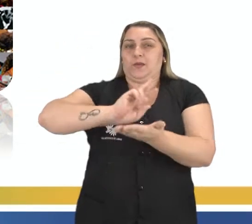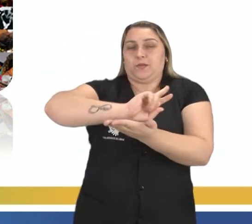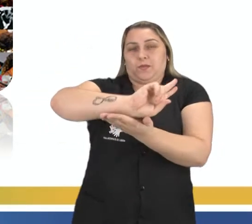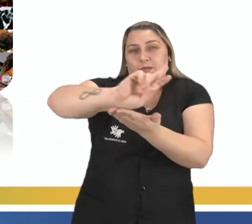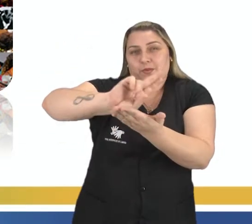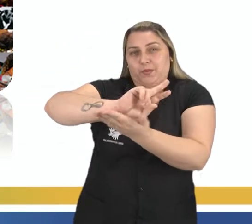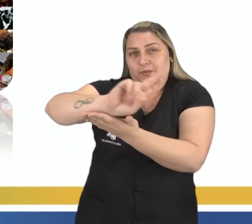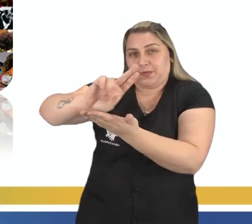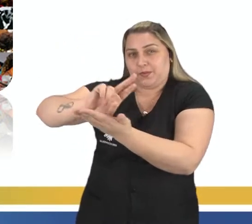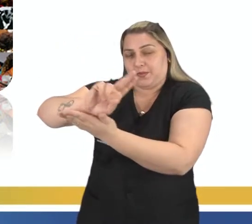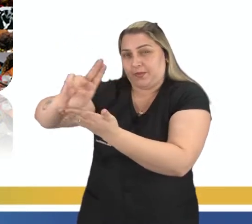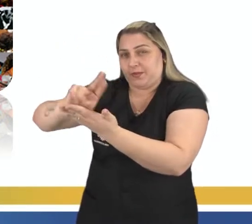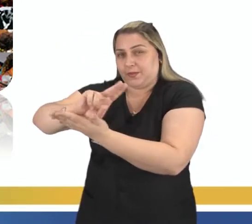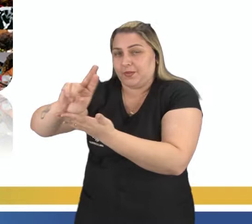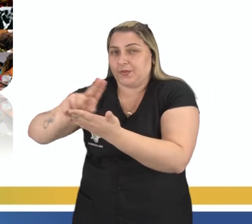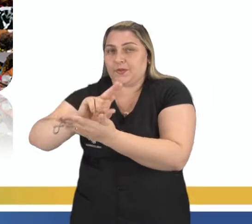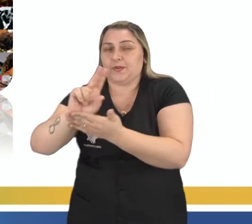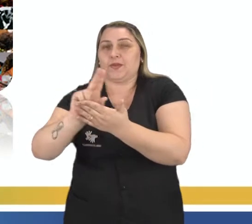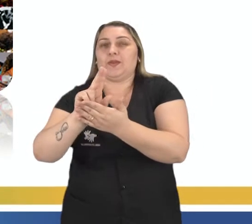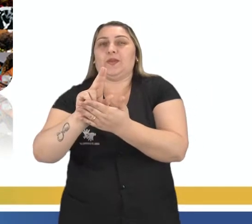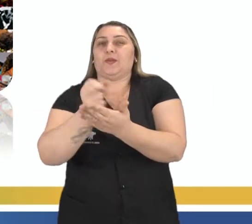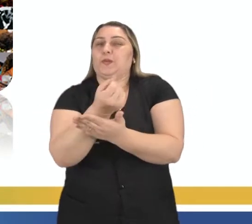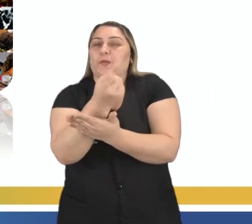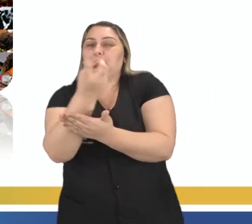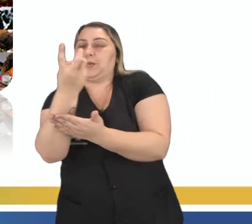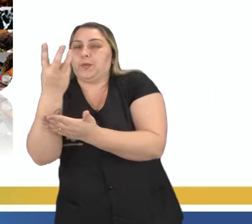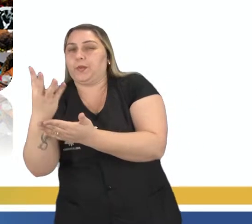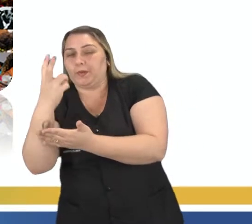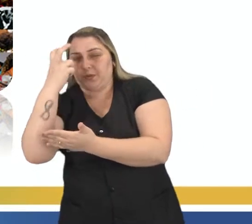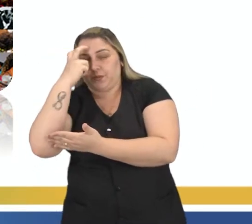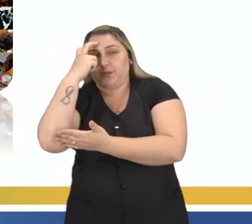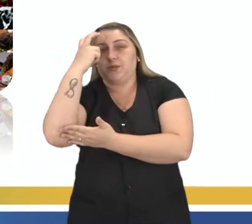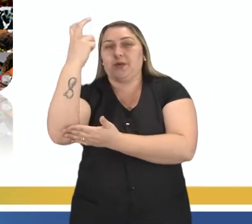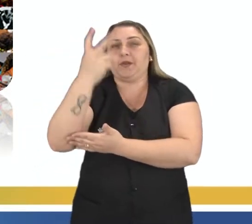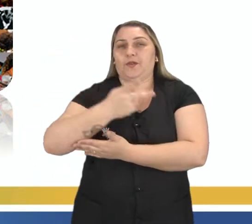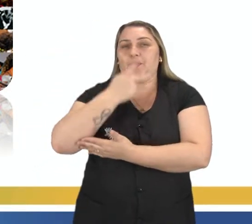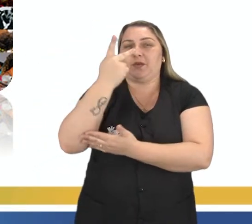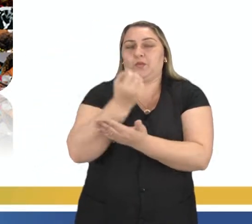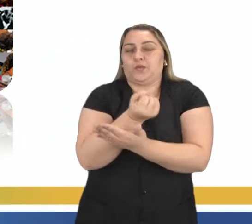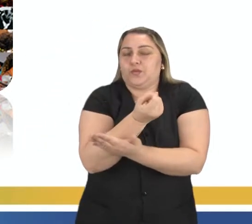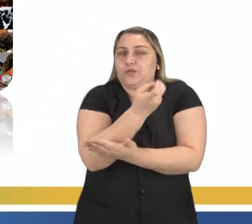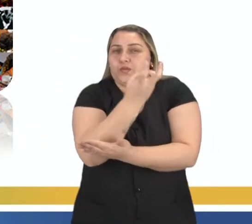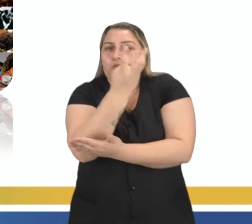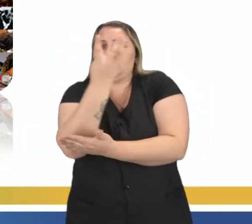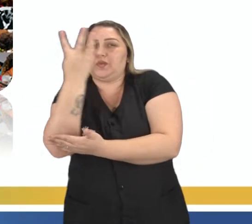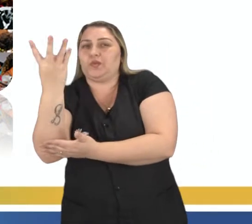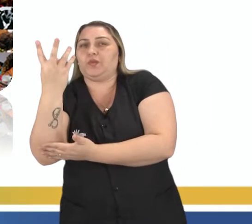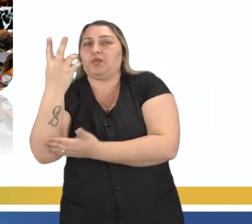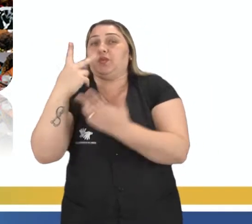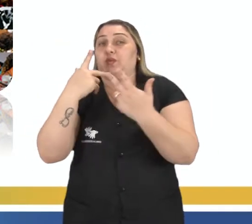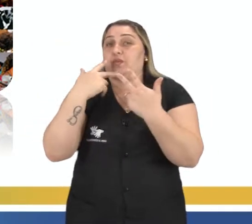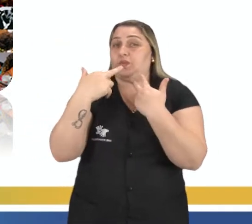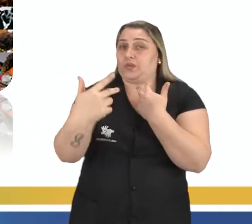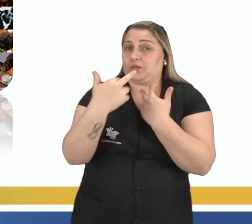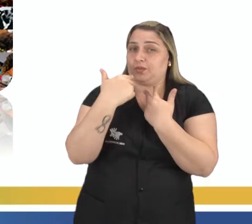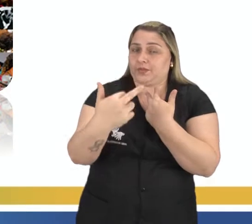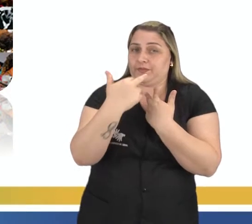diversidade, fraciona-se em incontáveis culturas e fala numerosíssimos